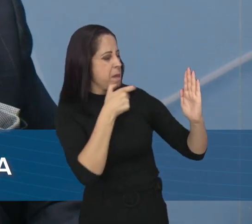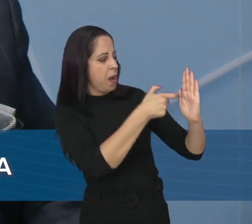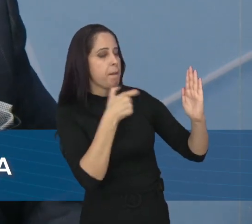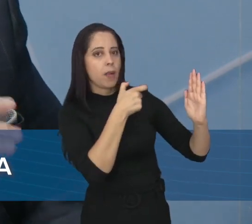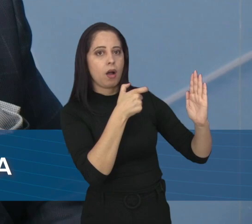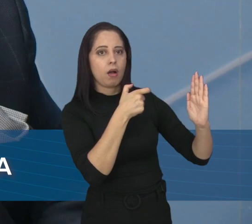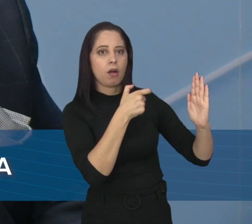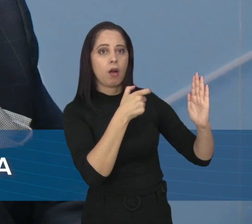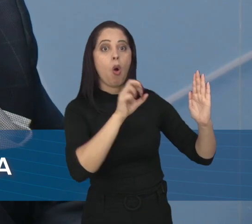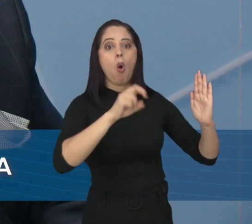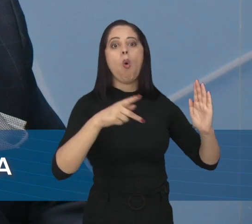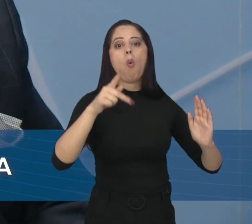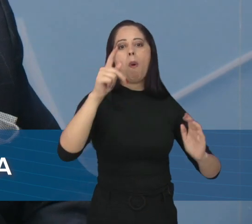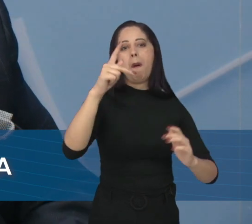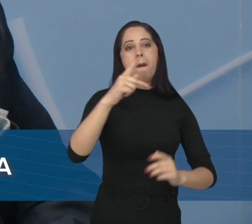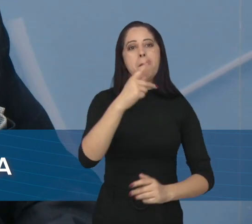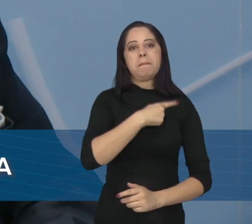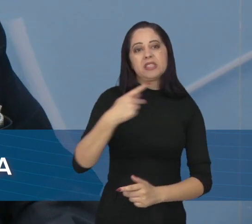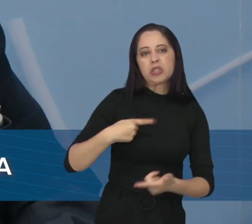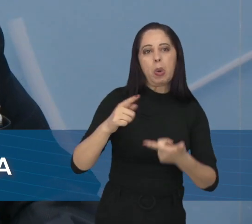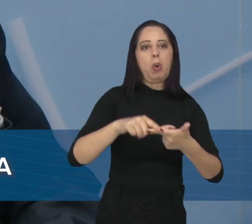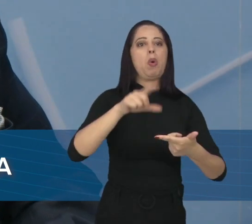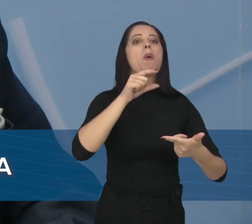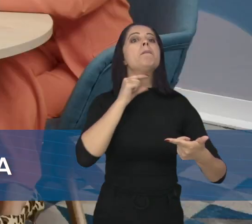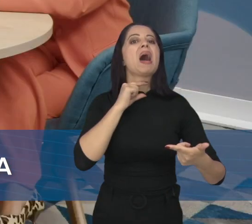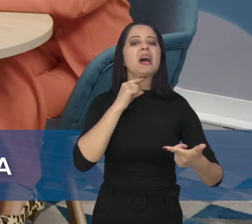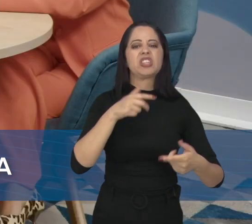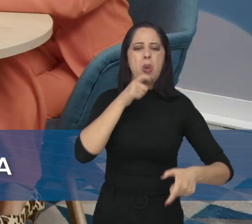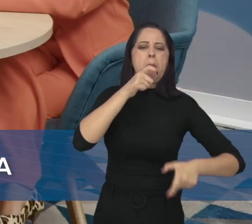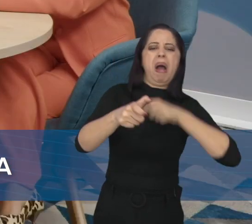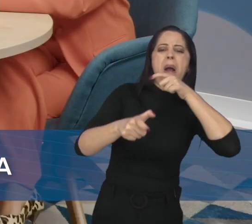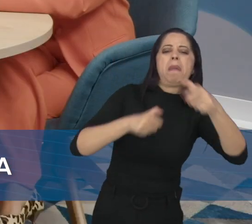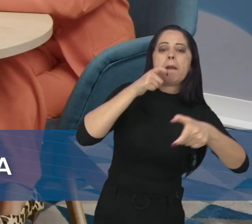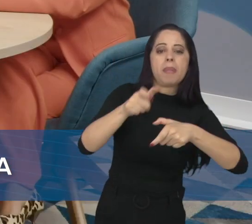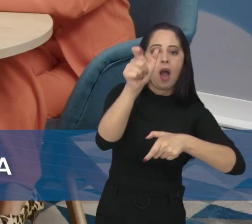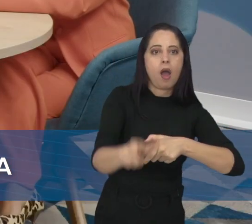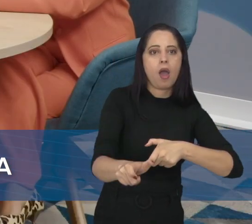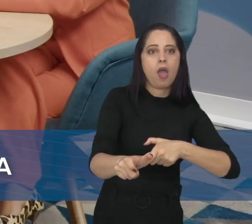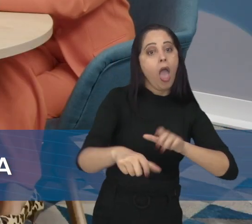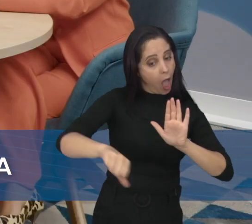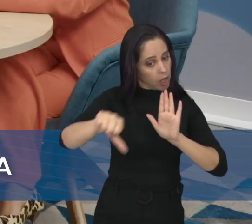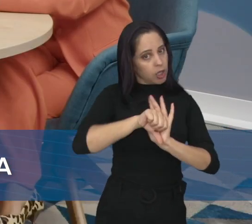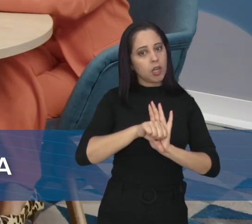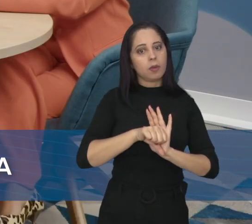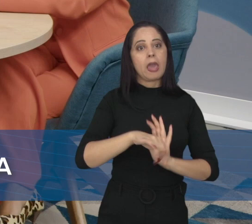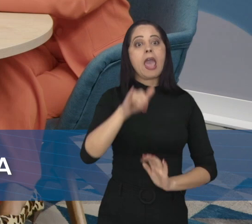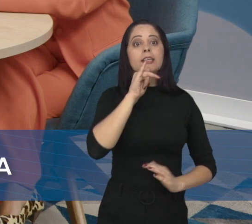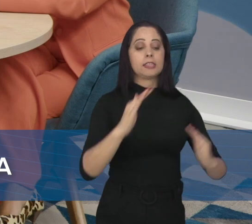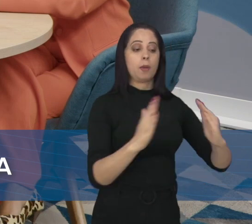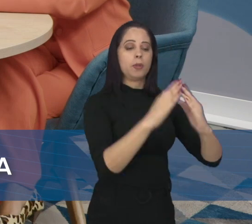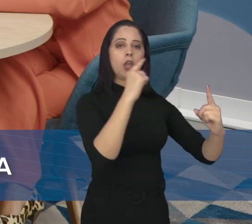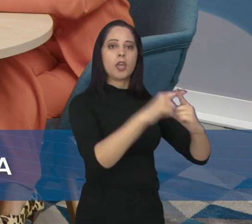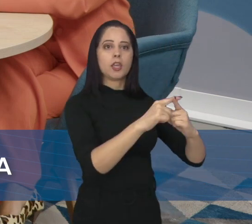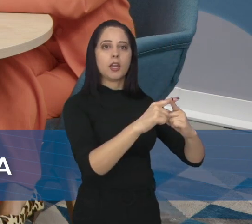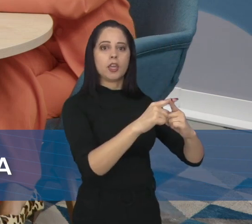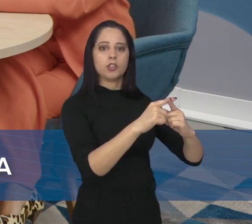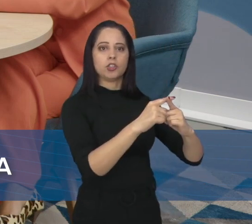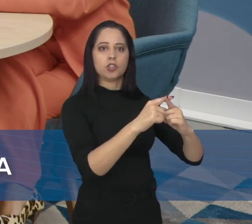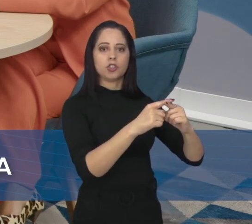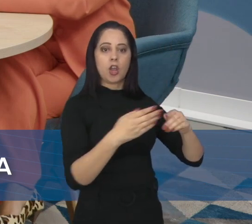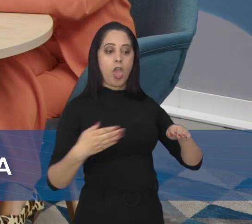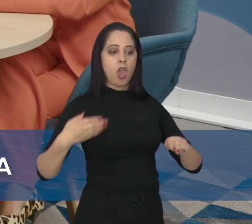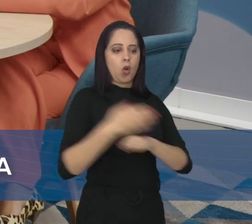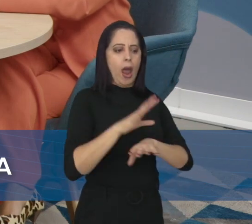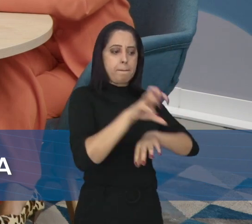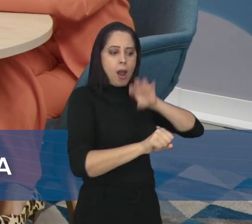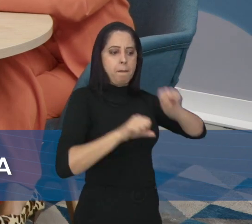culto, enfim. Crime. É crime. Uma invasão de uma